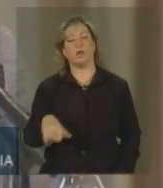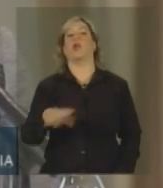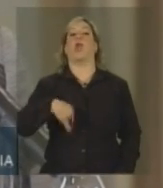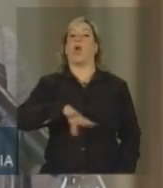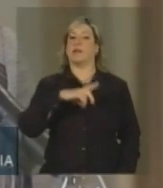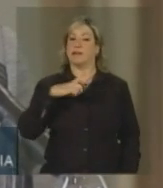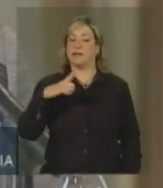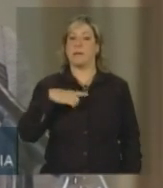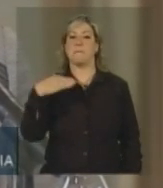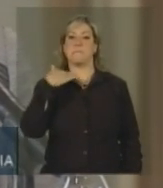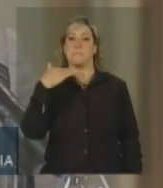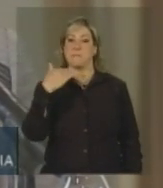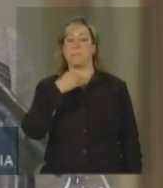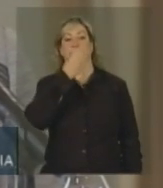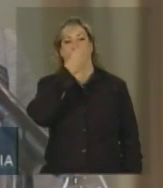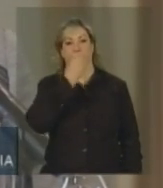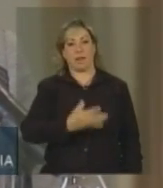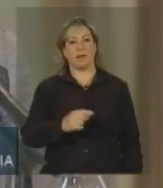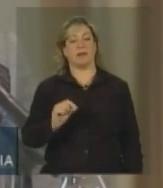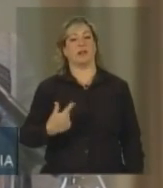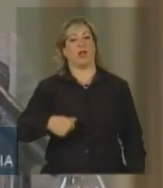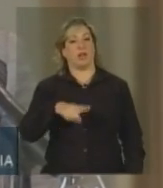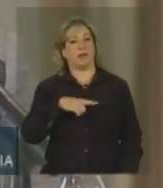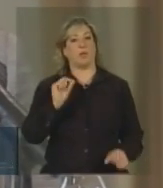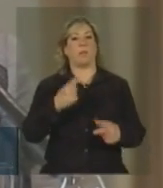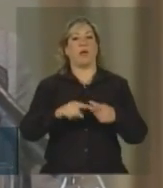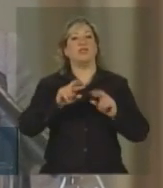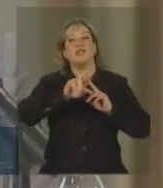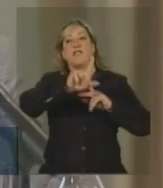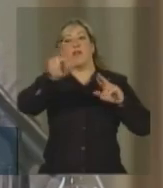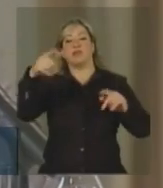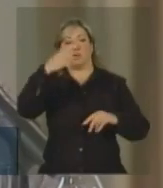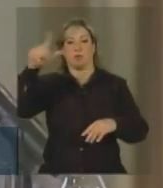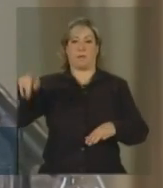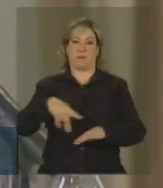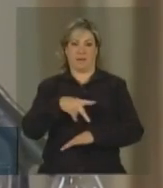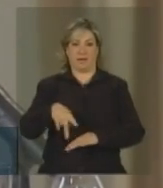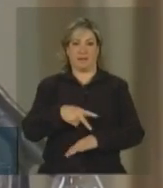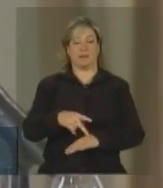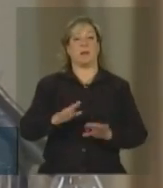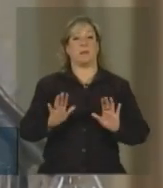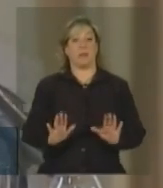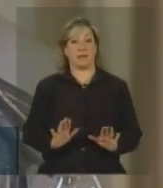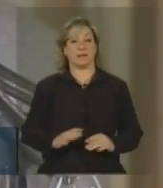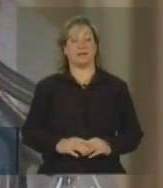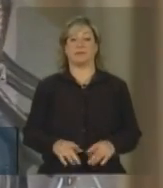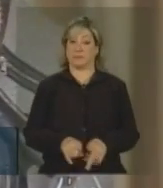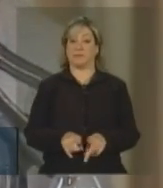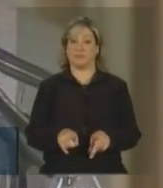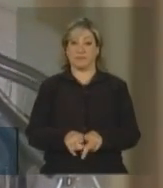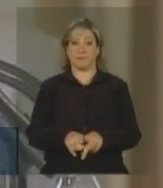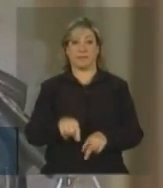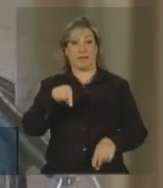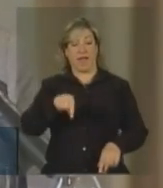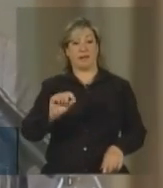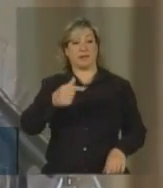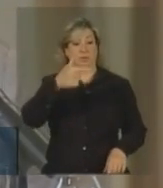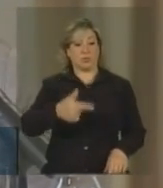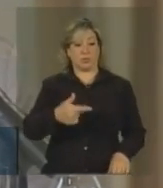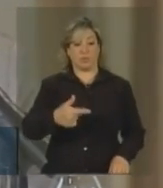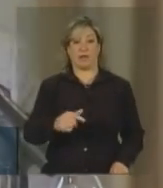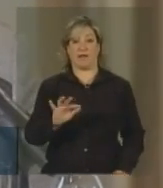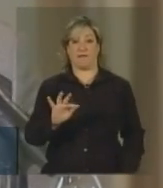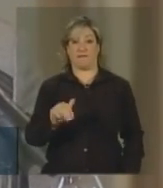nós temos uma situação diferenciada. Agora, sem sombra de dúvida, essa segunda fase da